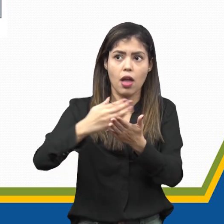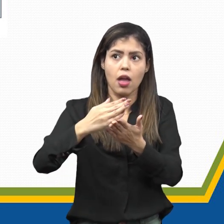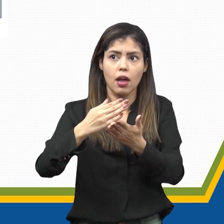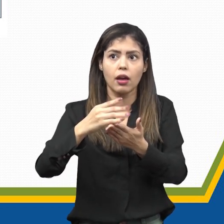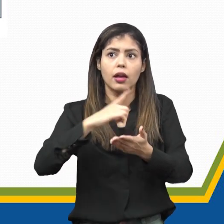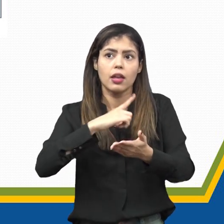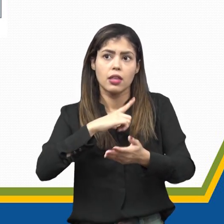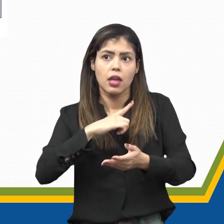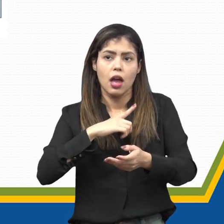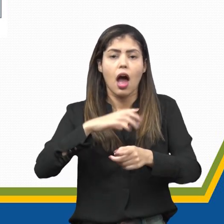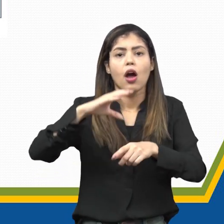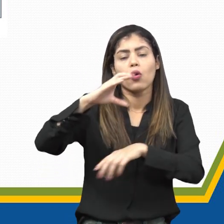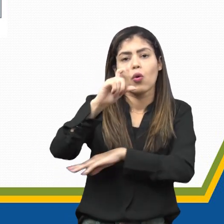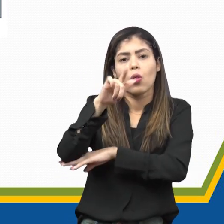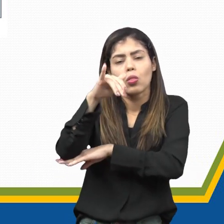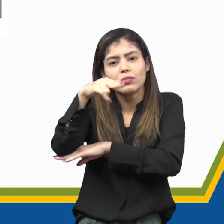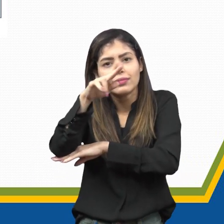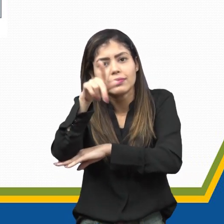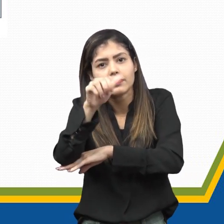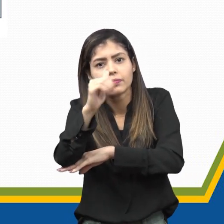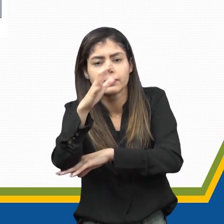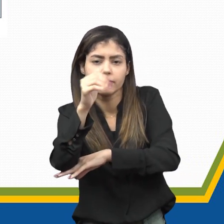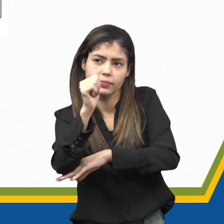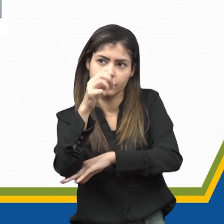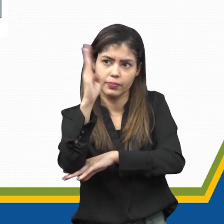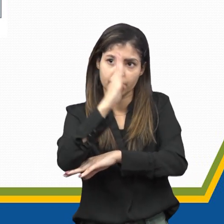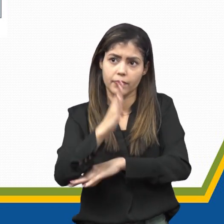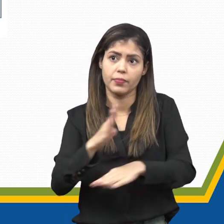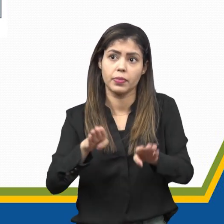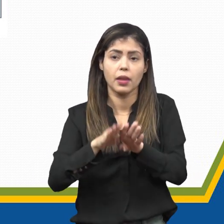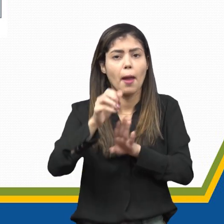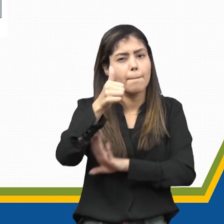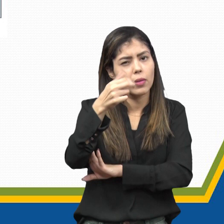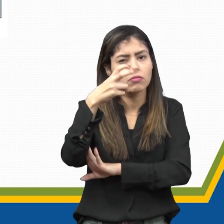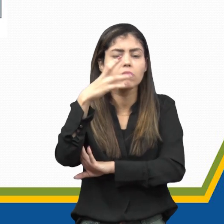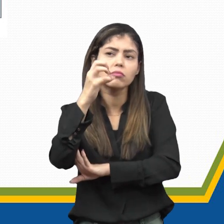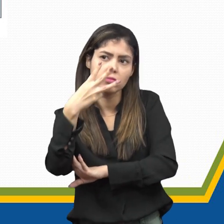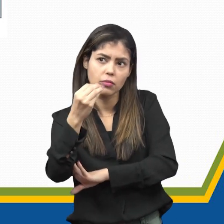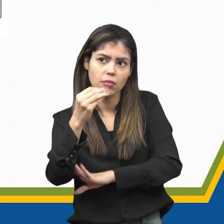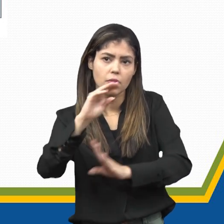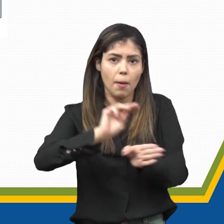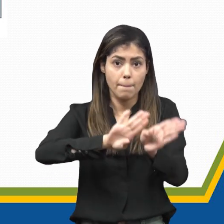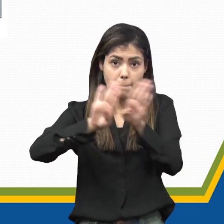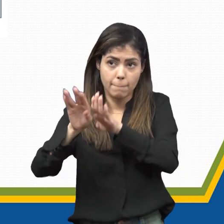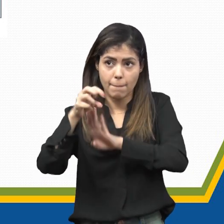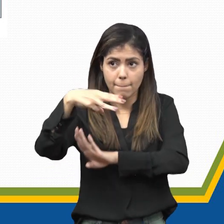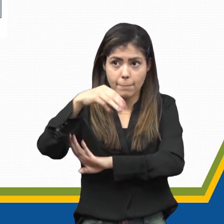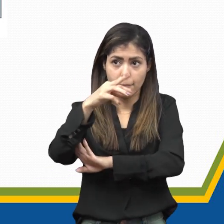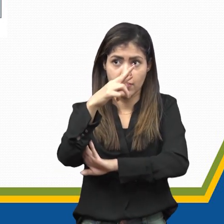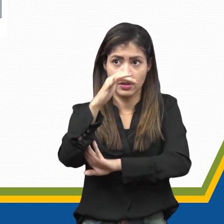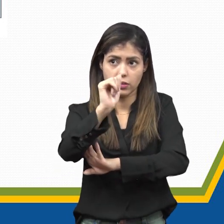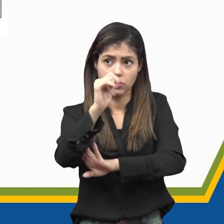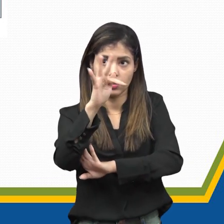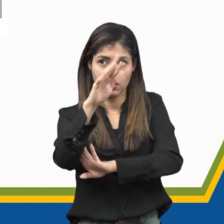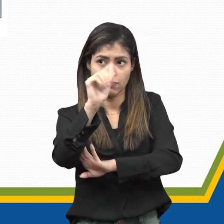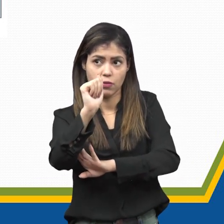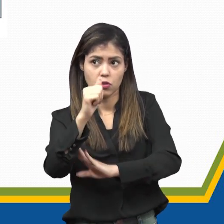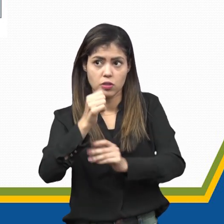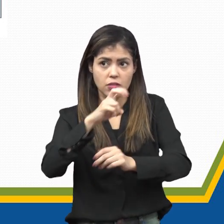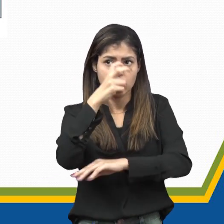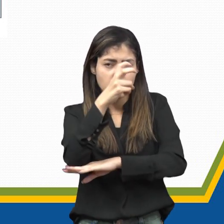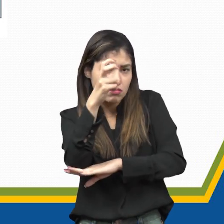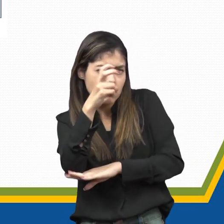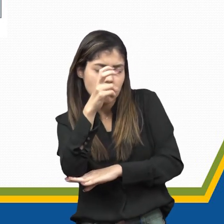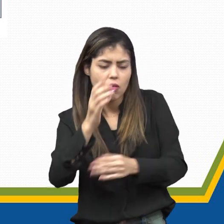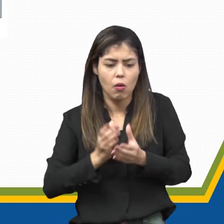colonização do Brasil. Então, em 1530, Martim Afonso de Souza parte com 5 embarcações repletas de pessoas,